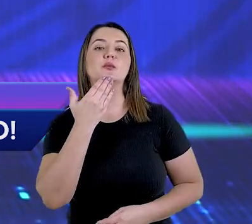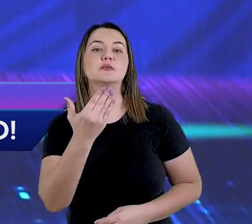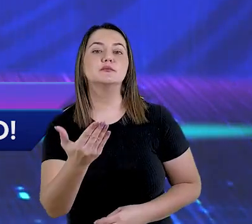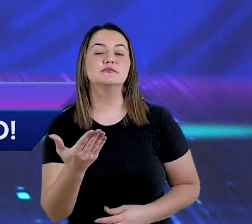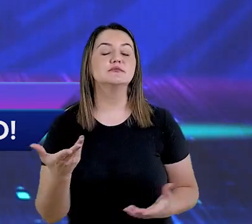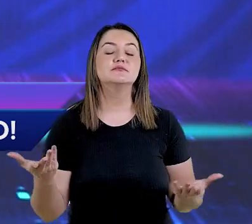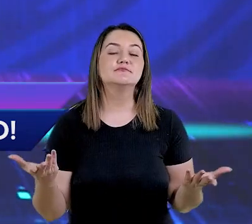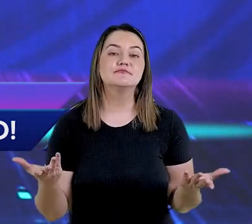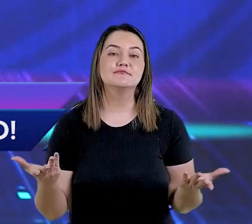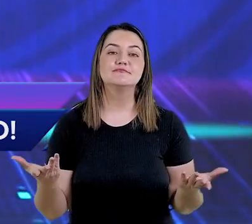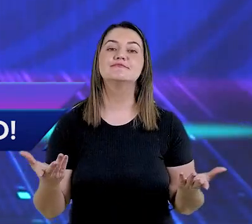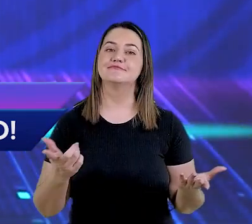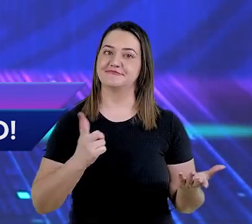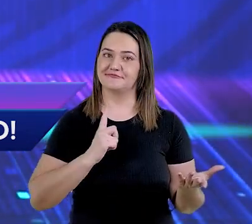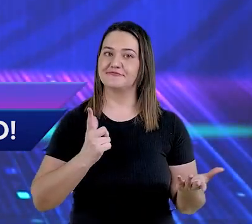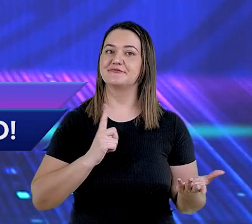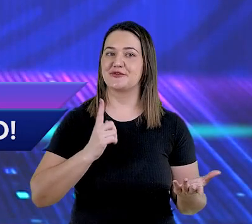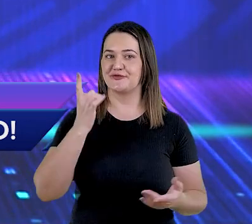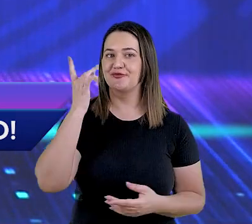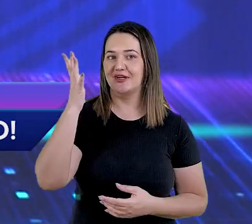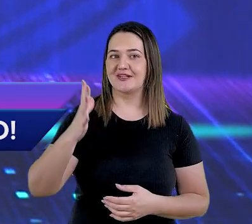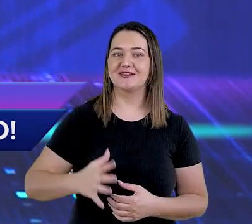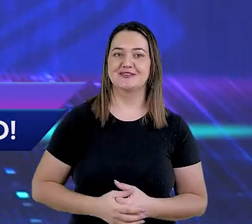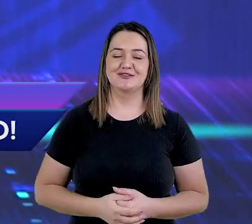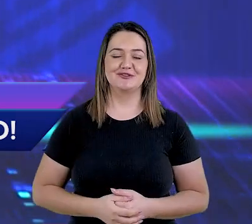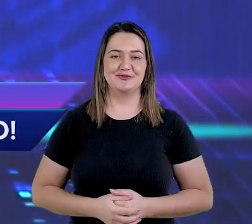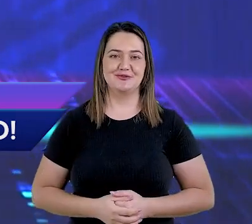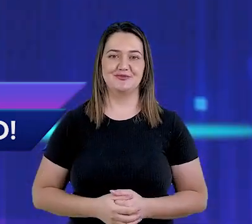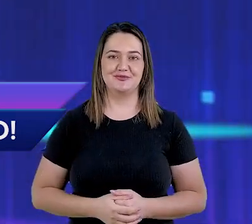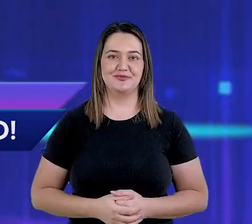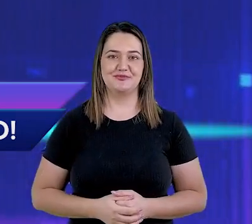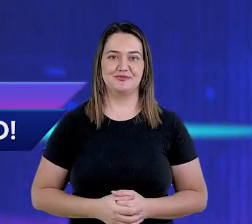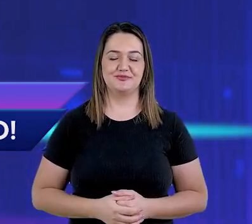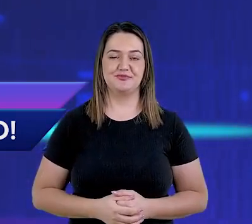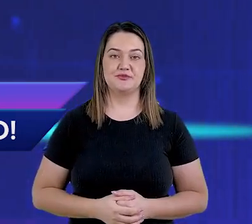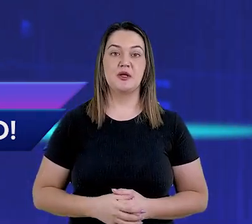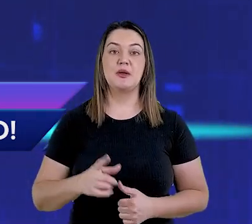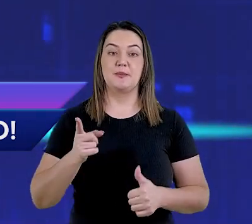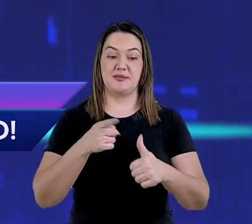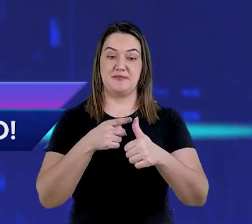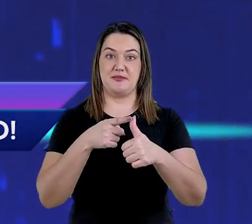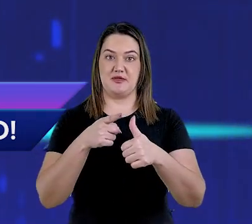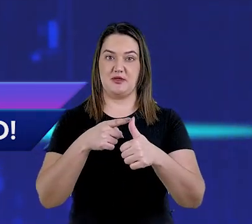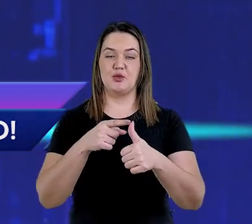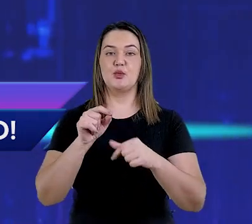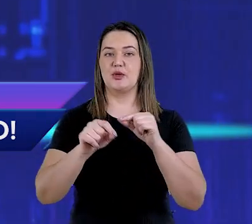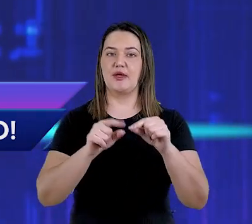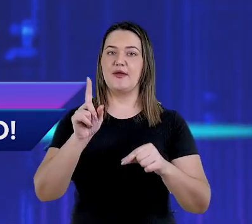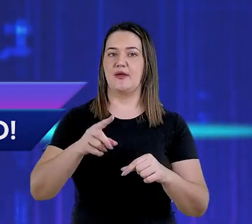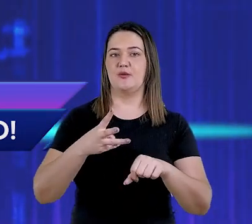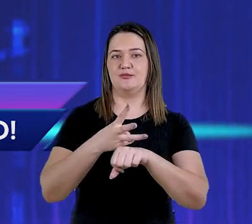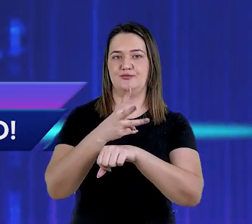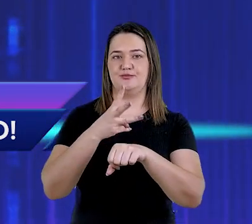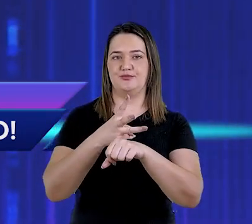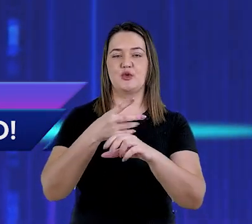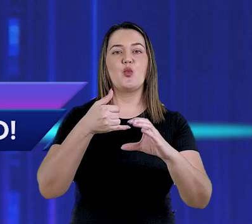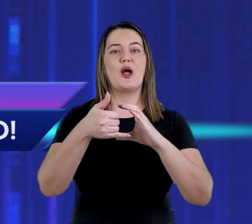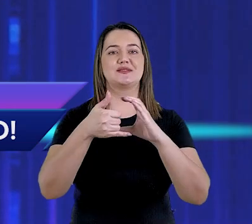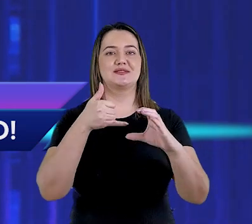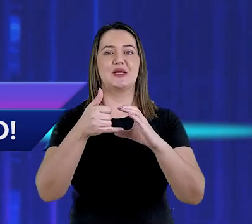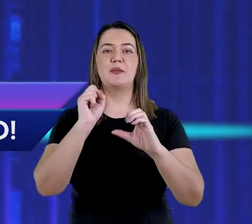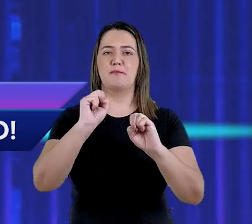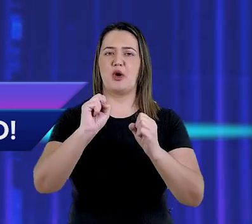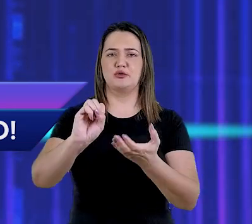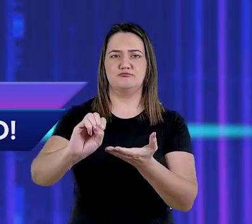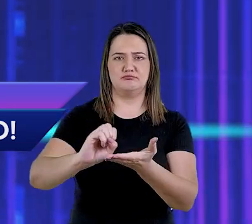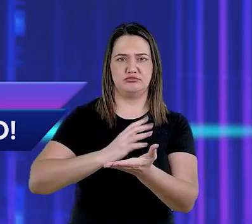você faz para receber este material aí na sua casa? Bom, tem algumas maneiras. A primeira é pelo WhatsApp. Envie uma